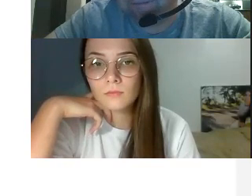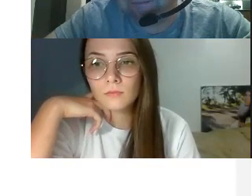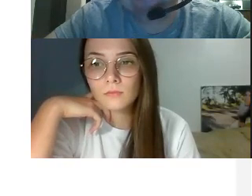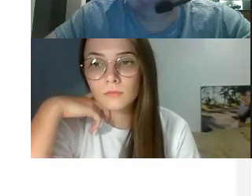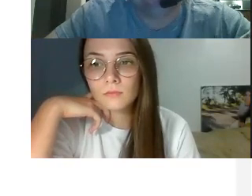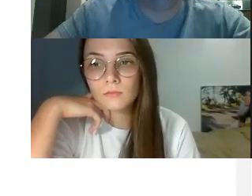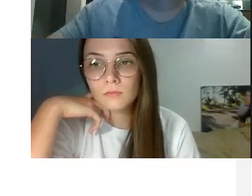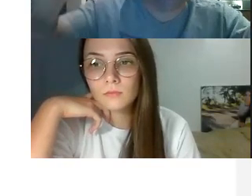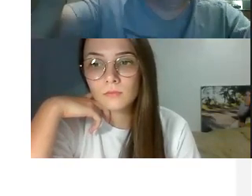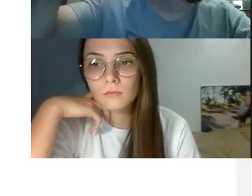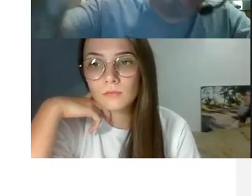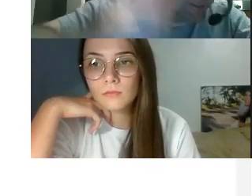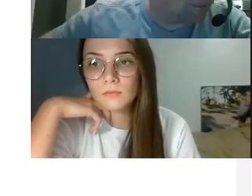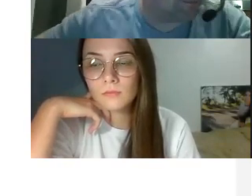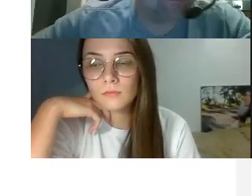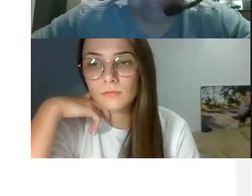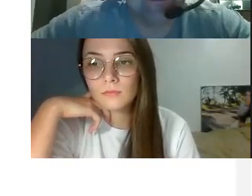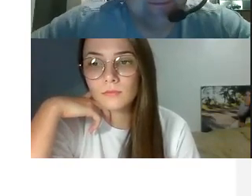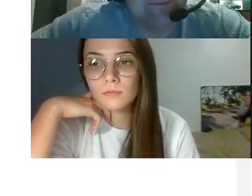ainda. E o domingo.